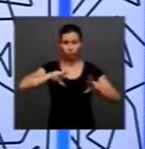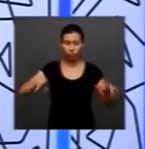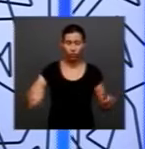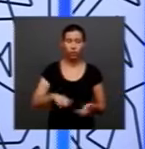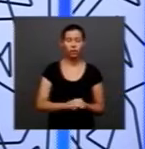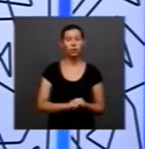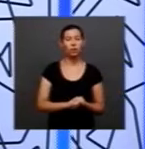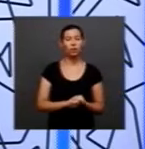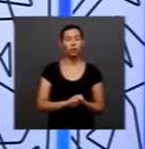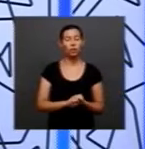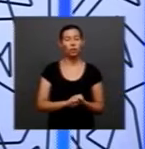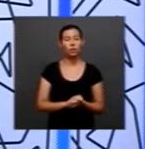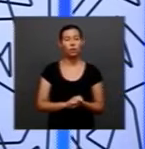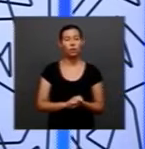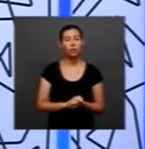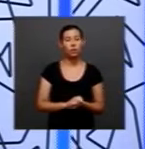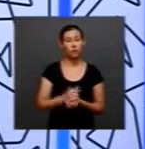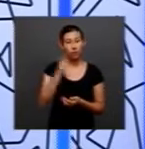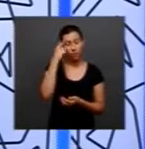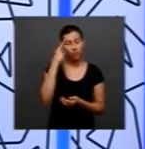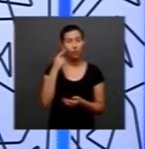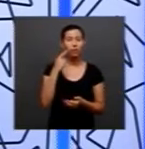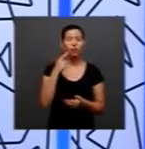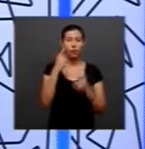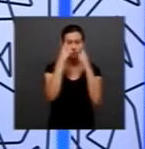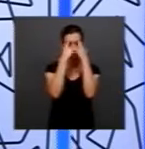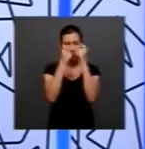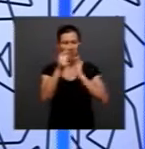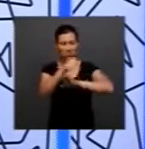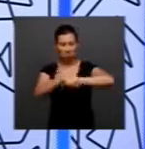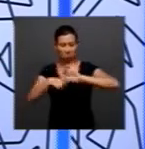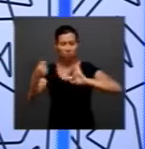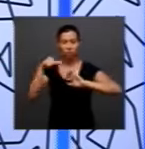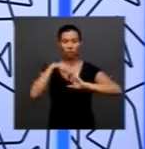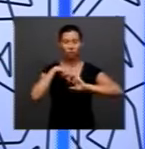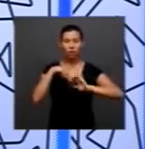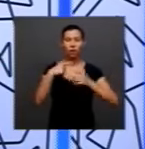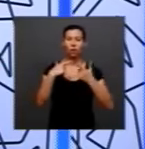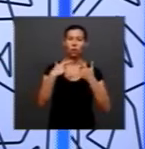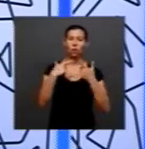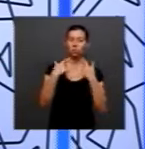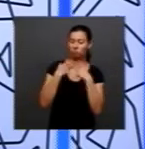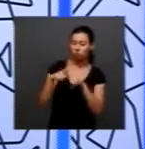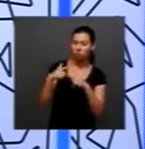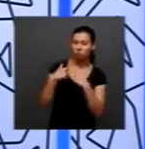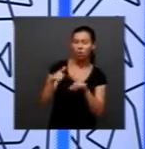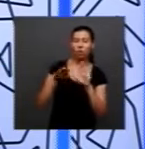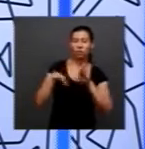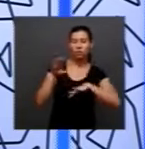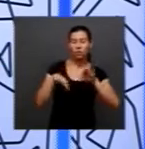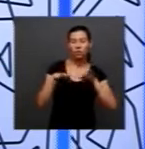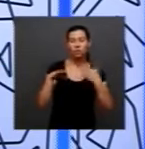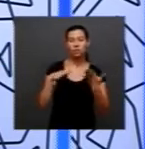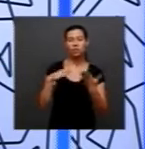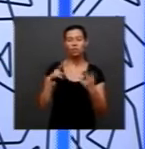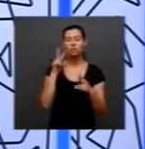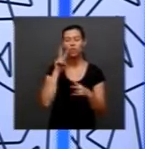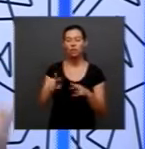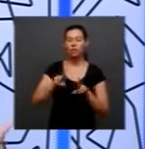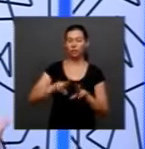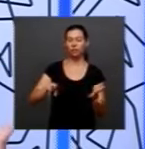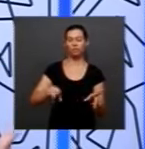homofobia, é importante a gente pensar nas violências que nós reproduzimos quando nós não permitimos a existência de um diferente,